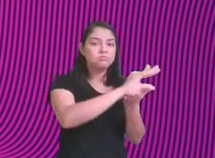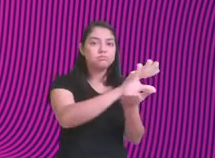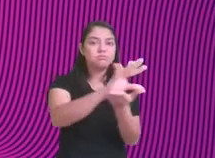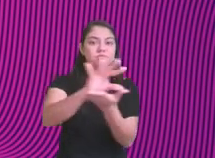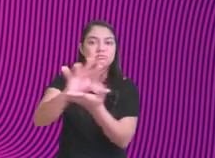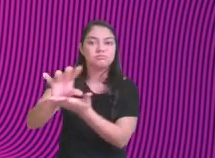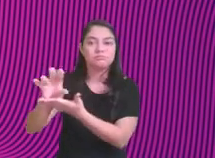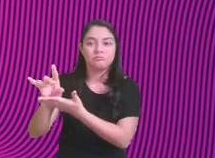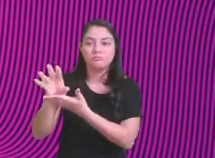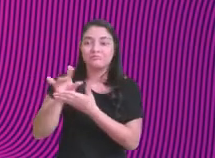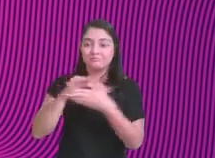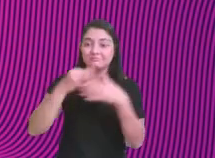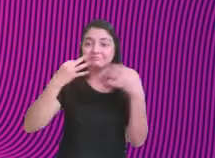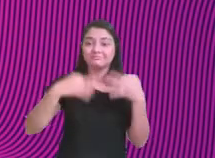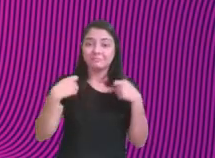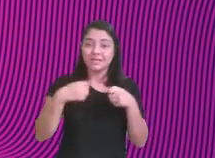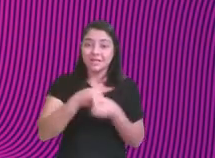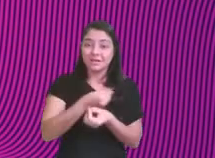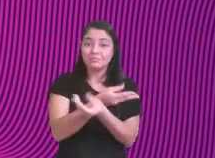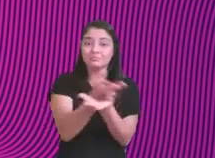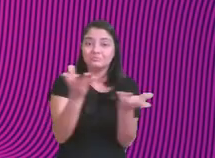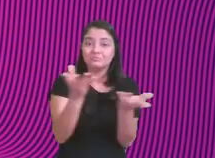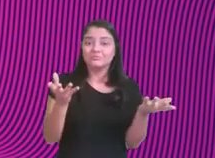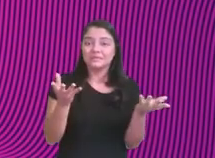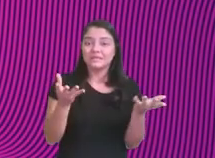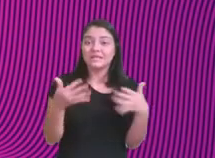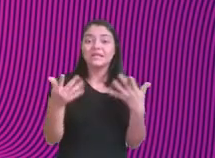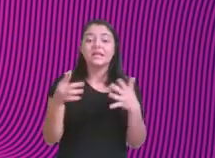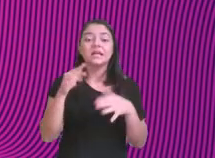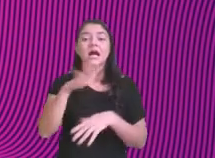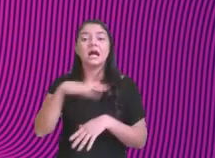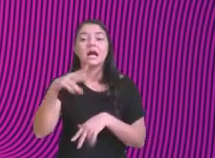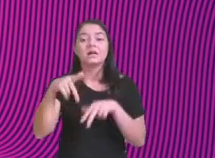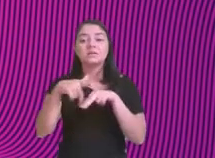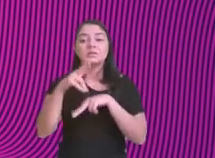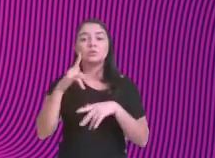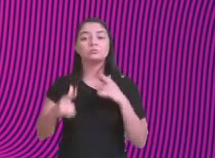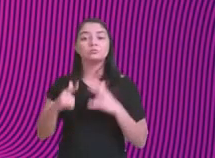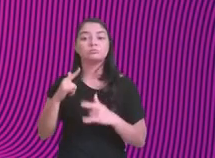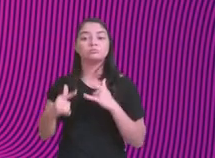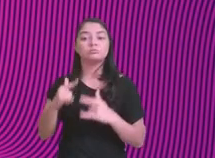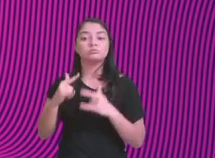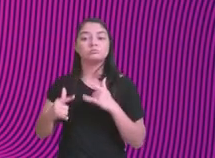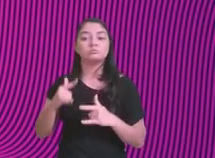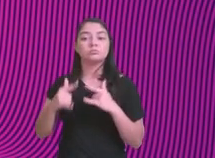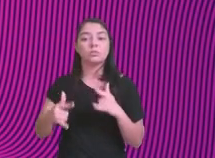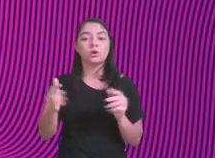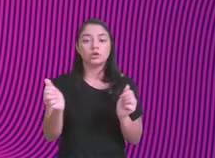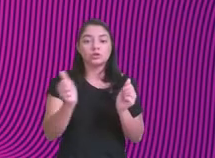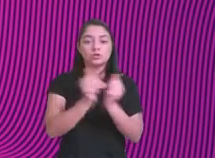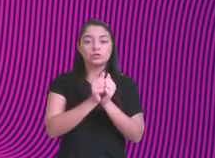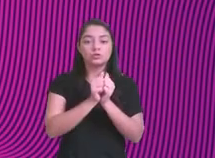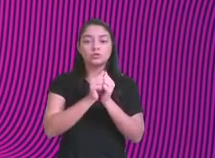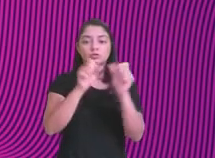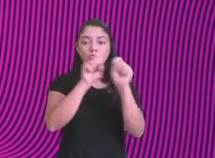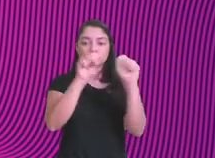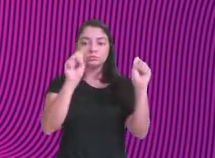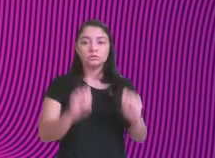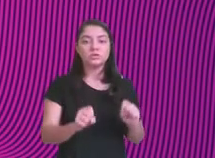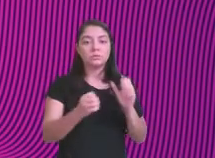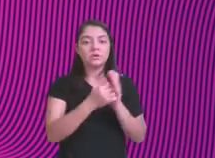difundido. E a cirurgia robótica, junto com novas plataformas, novas tecnologias, realidade aumentada e